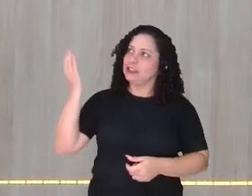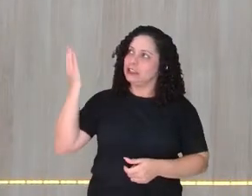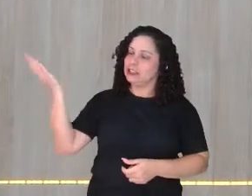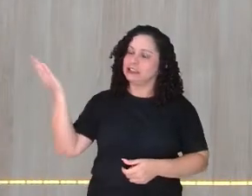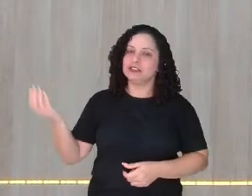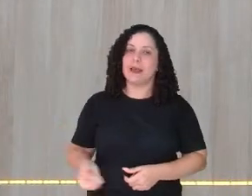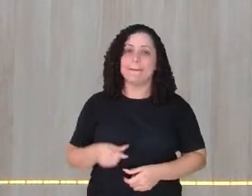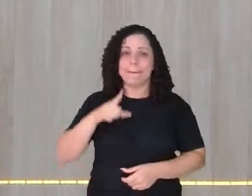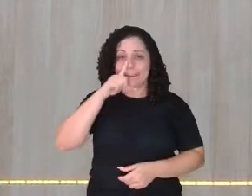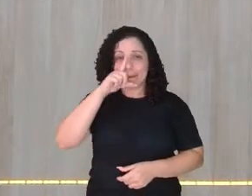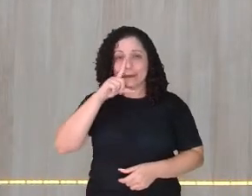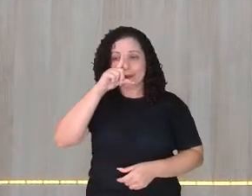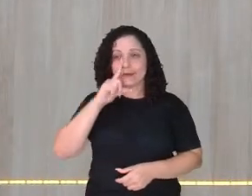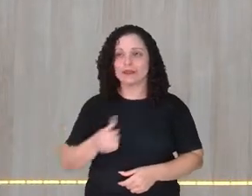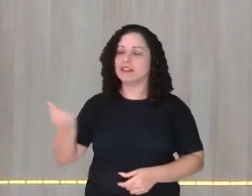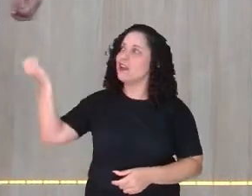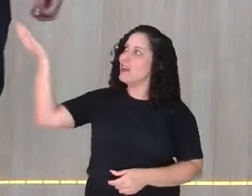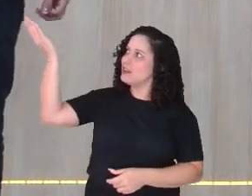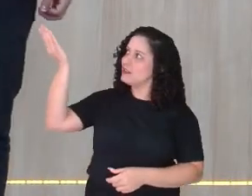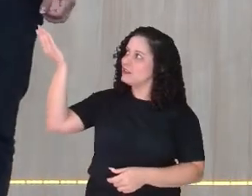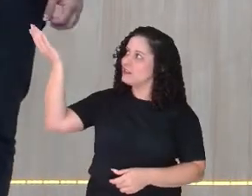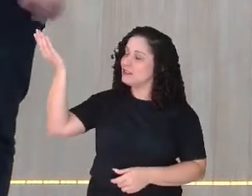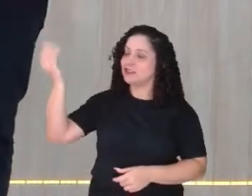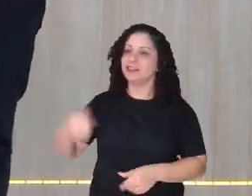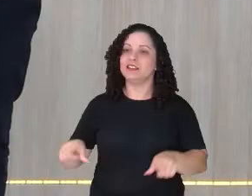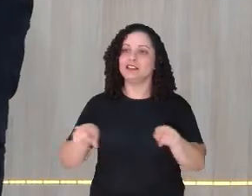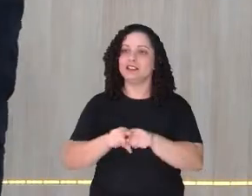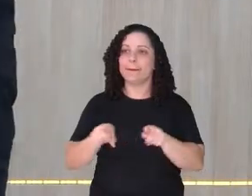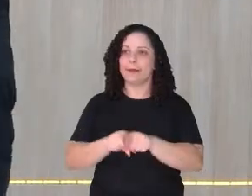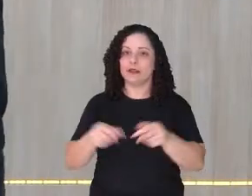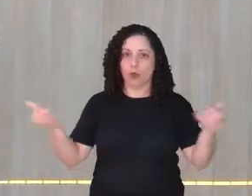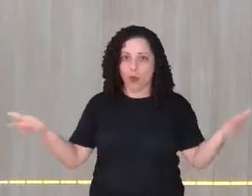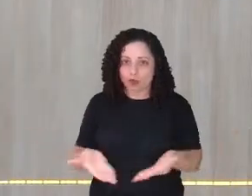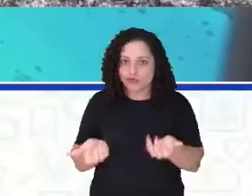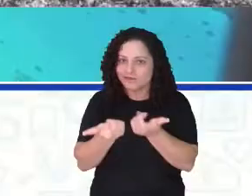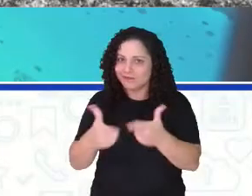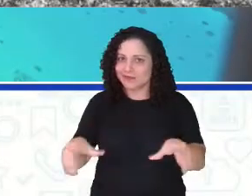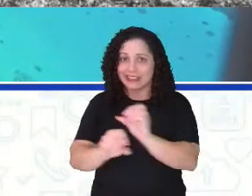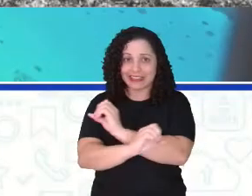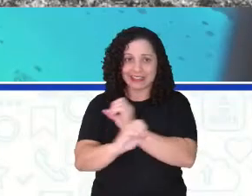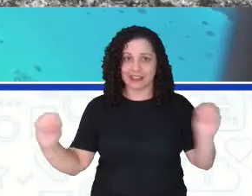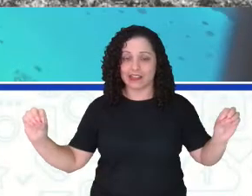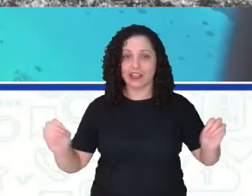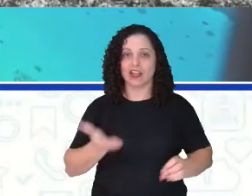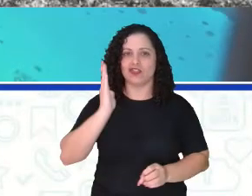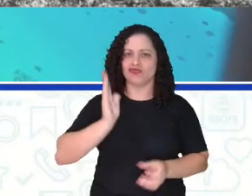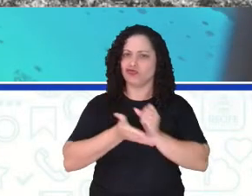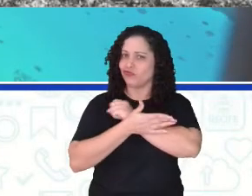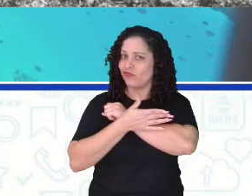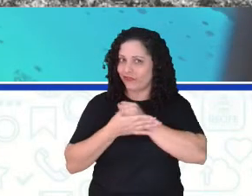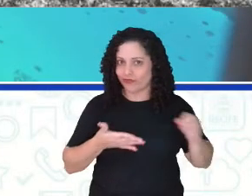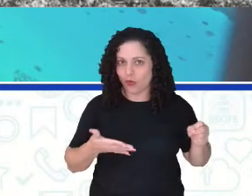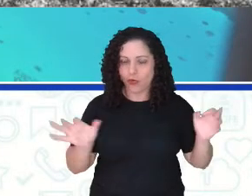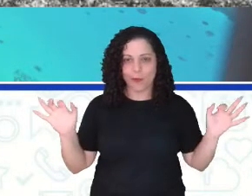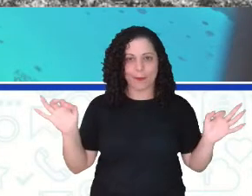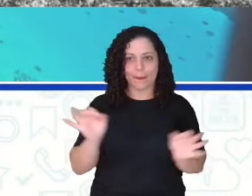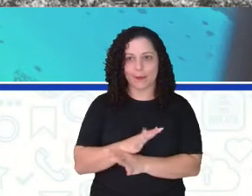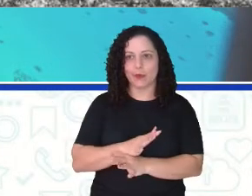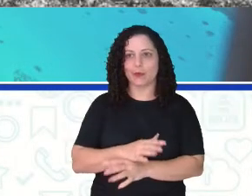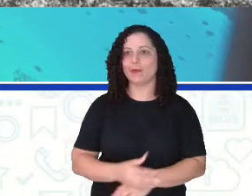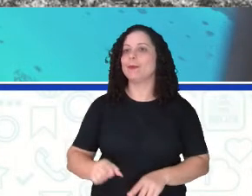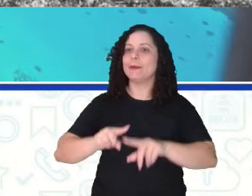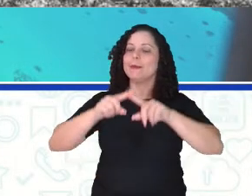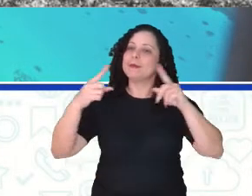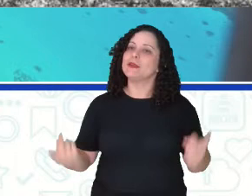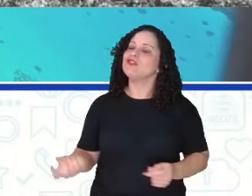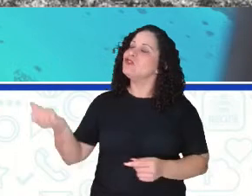ambientes ameaçados. Esses aqui que estão nessa imagem, eles não existem mais, eles já foram extintos e eram animais, né,